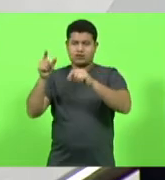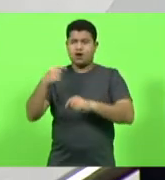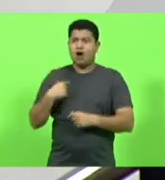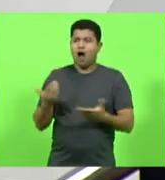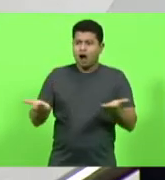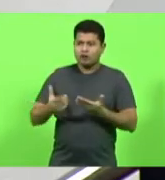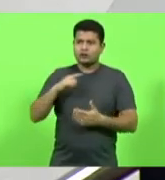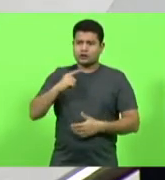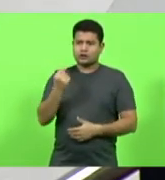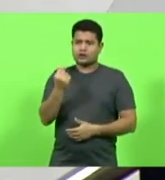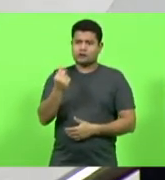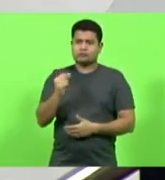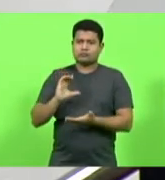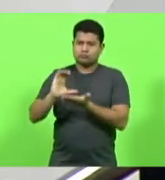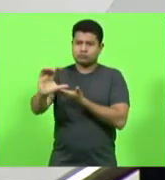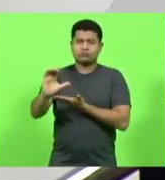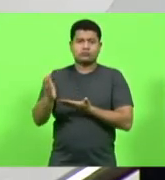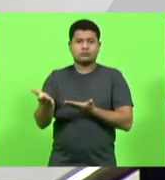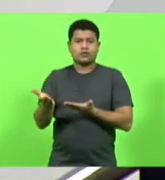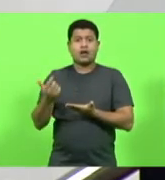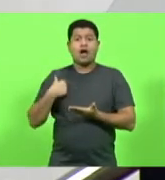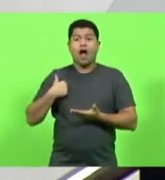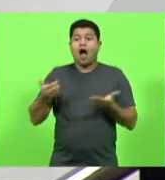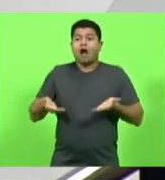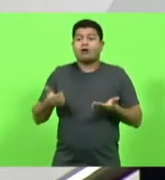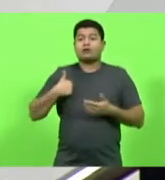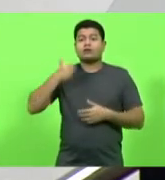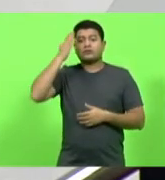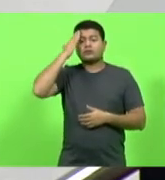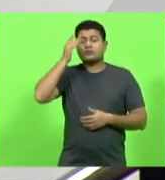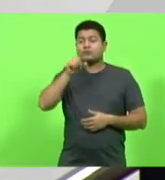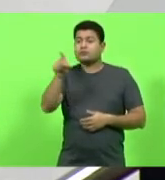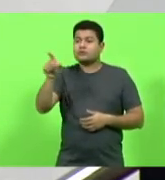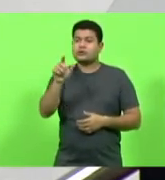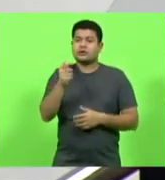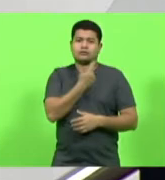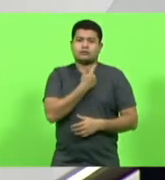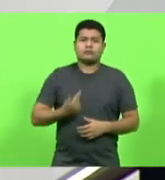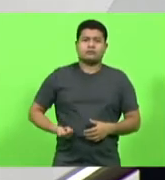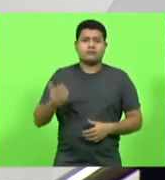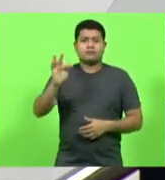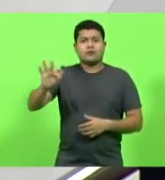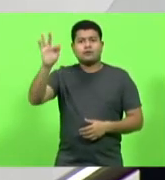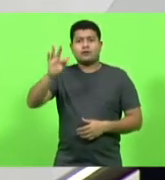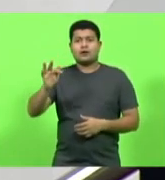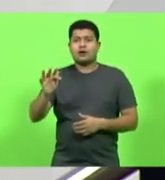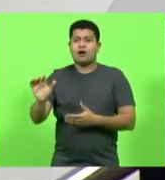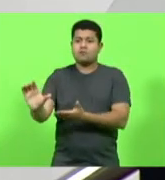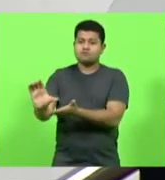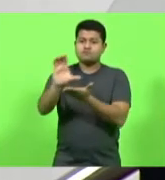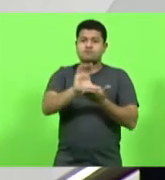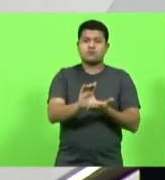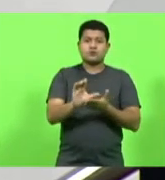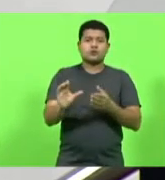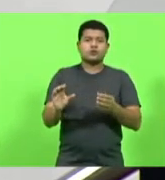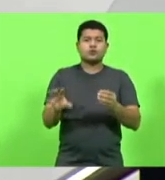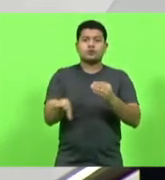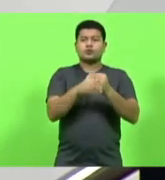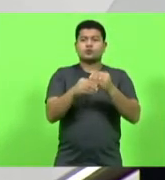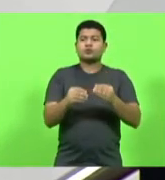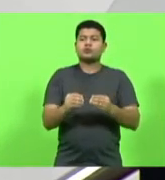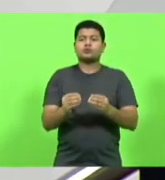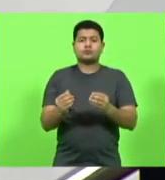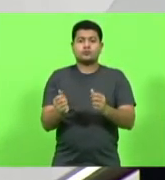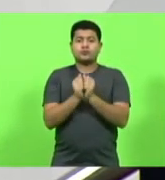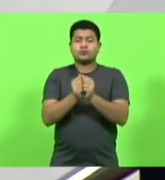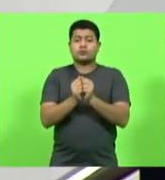Agora eu quero saber quanto vocês vão botar, se não esse ano, para o ano que vem. Esse ano nós vamos socorrer para as obras